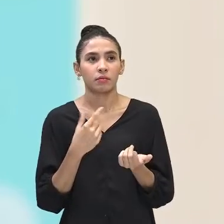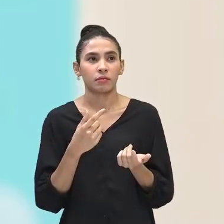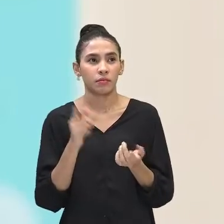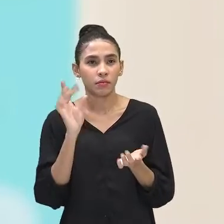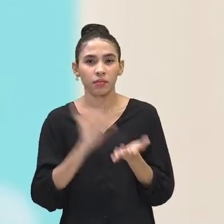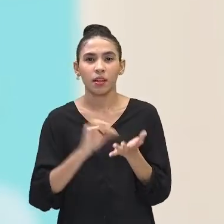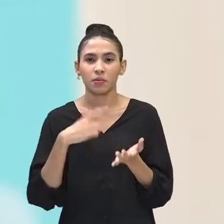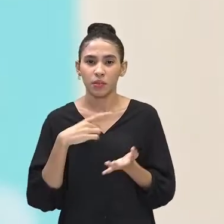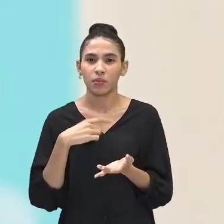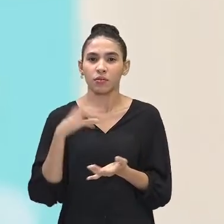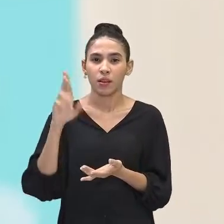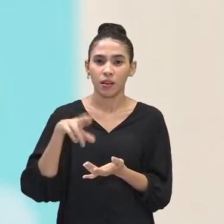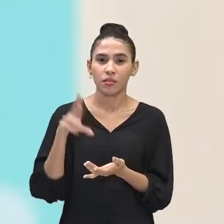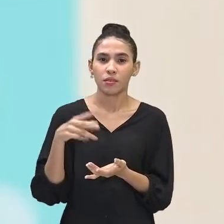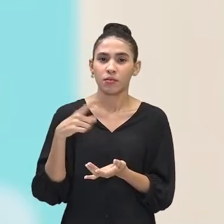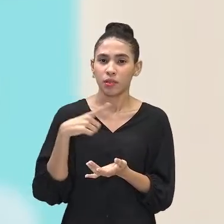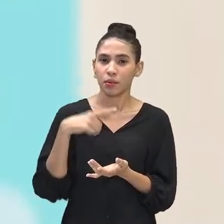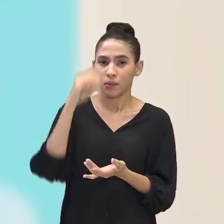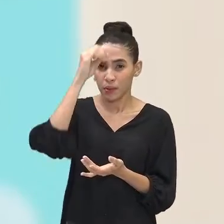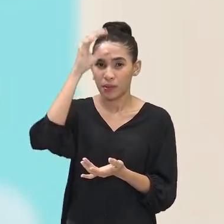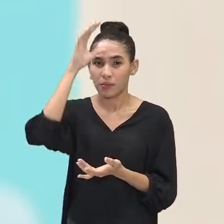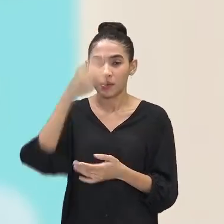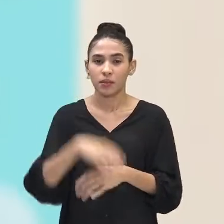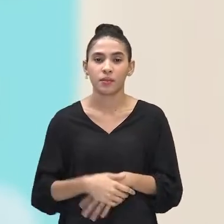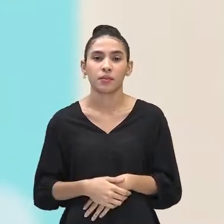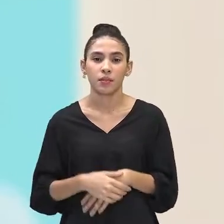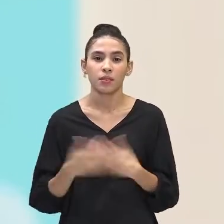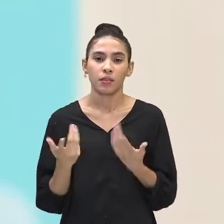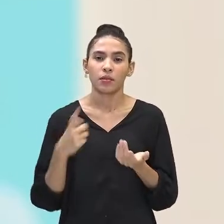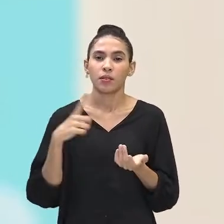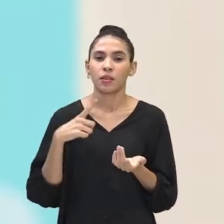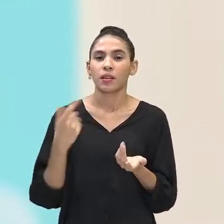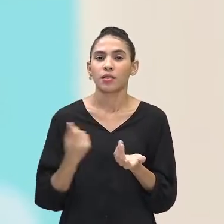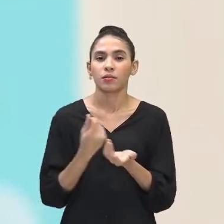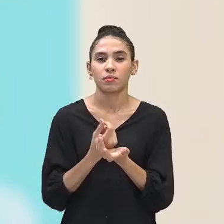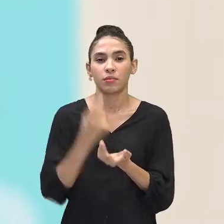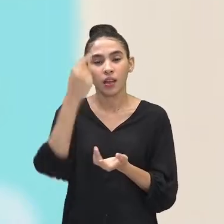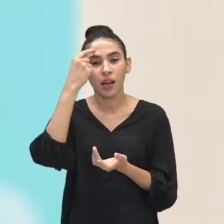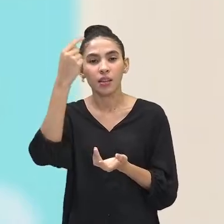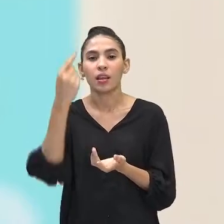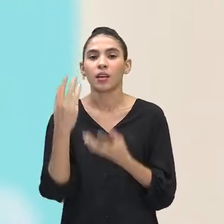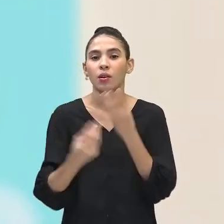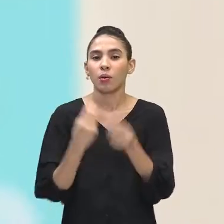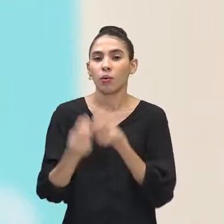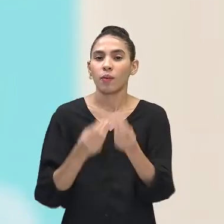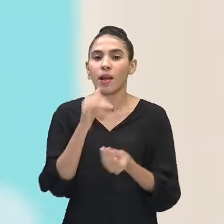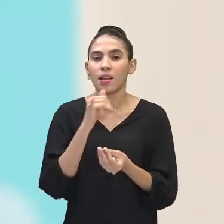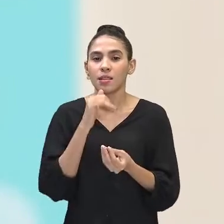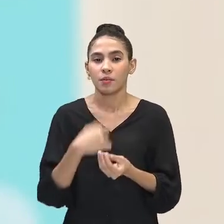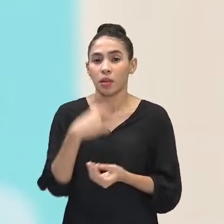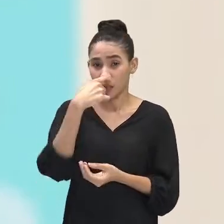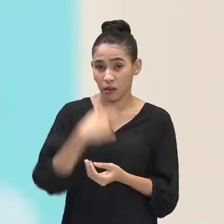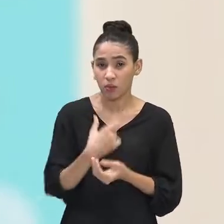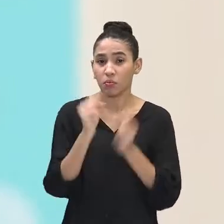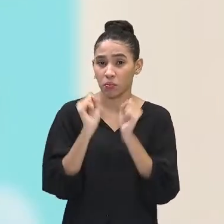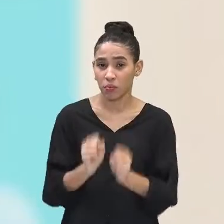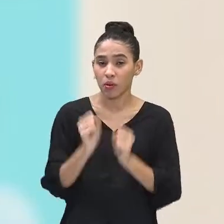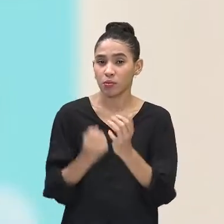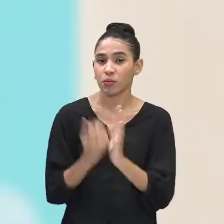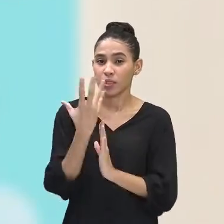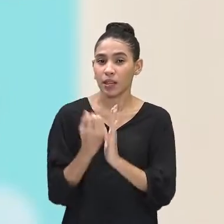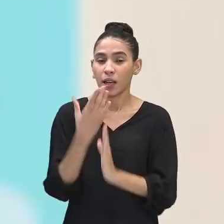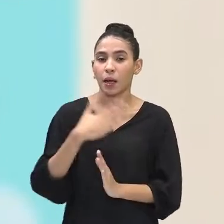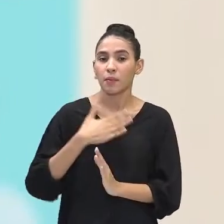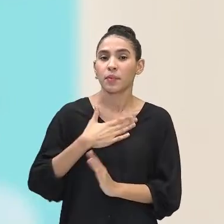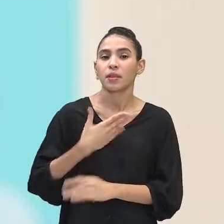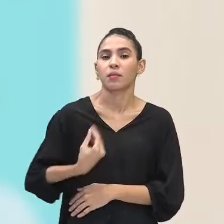eu tenho um conhecimento. E a partir disso que eu possuo, a partir dessa ideia que eu tenho, eu posso criar a minha